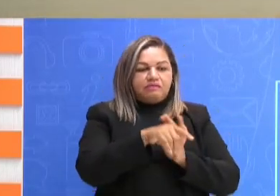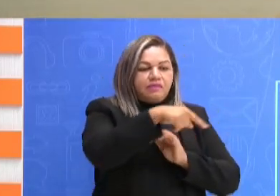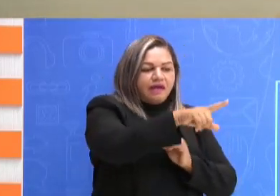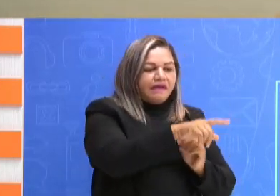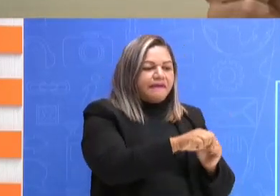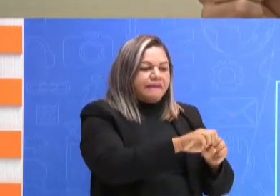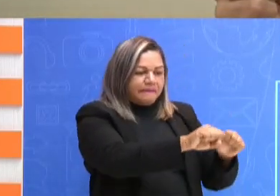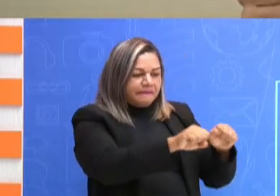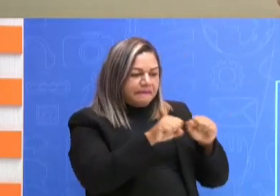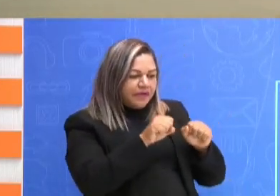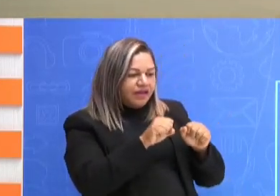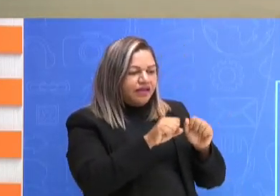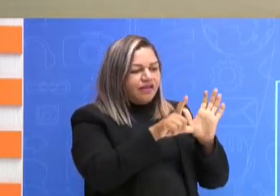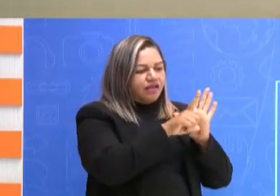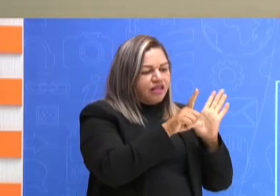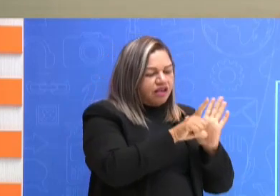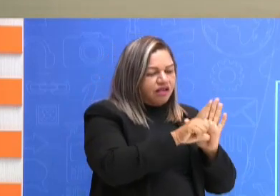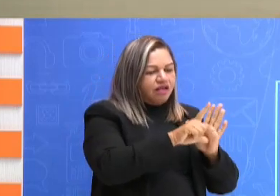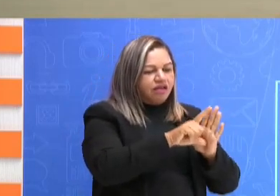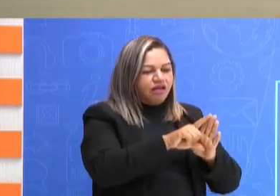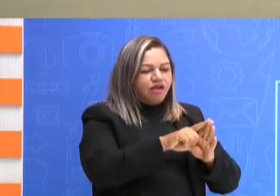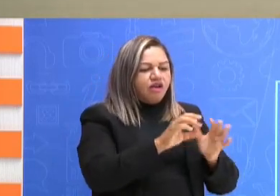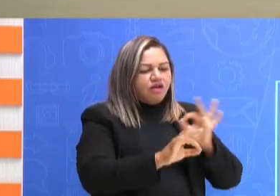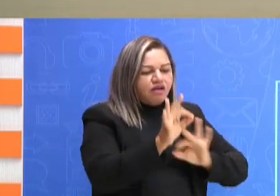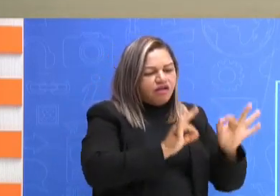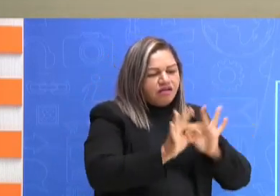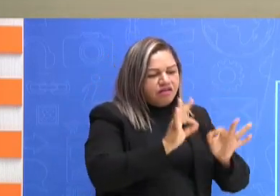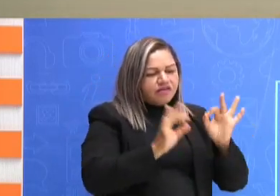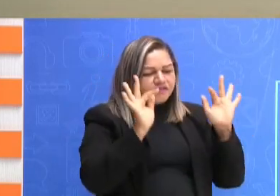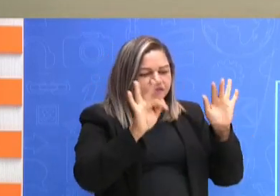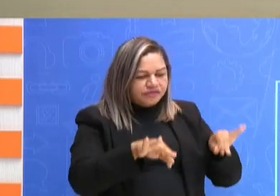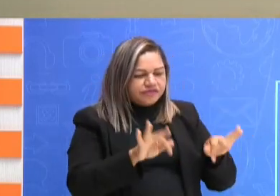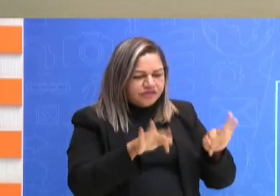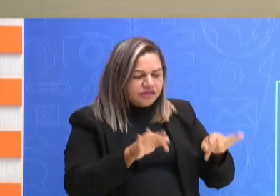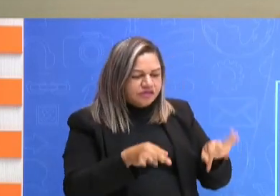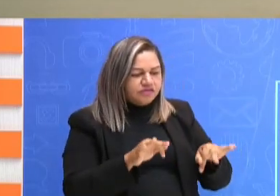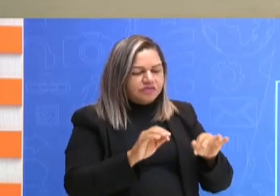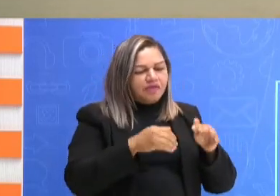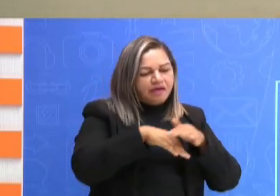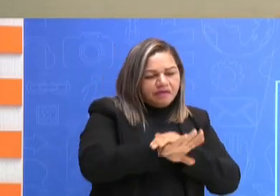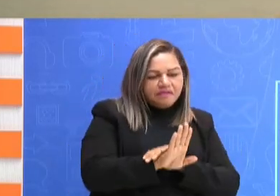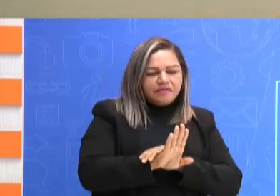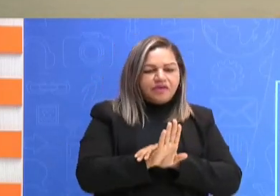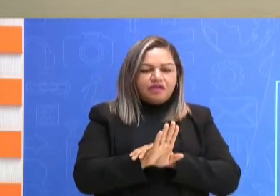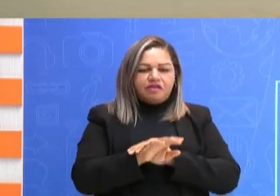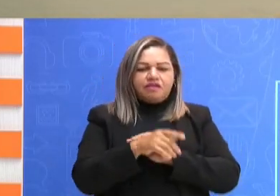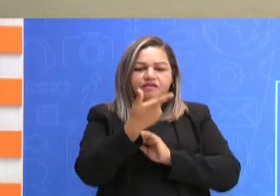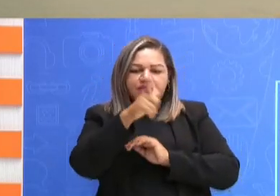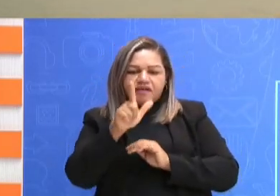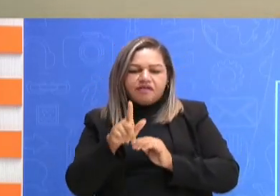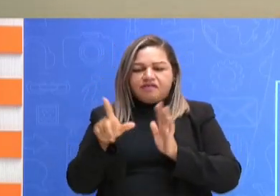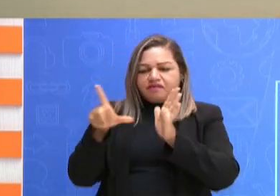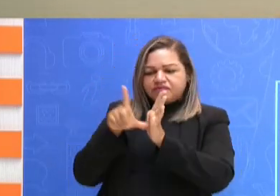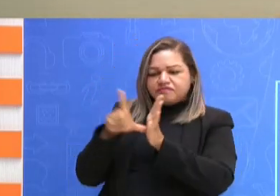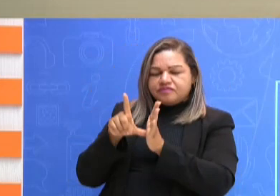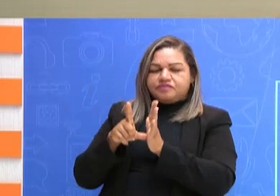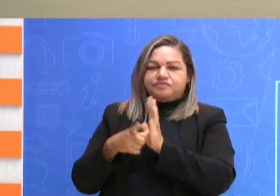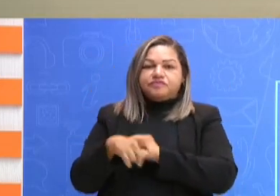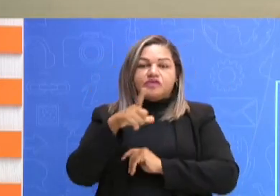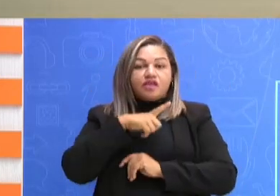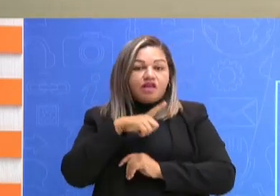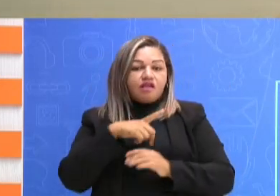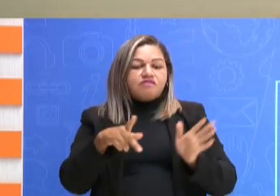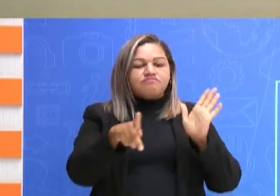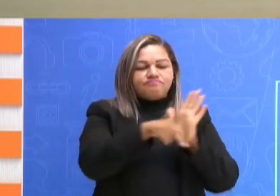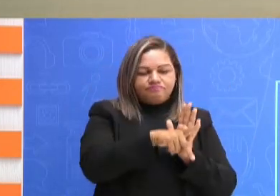na loja, tirar o produto e montar, e finalizar mais cedo para poder botar a mercadoria, guardar em uma outra loja. Você terá o